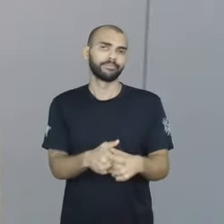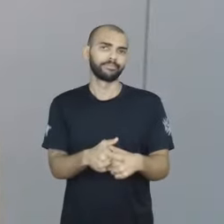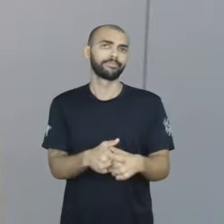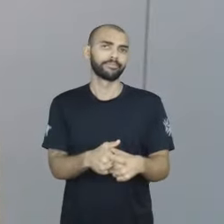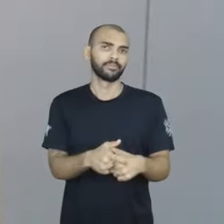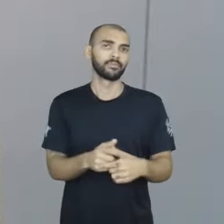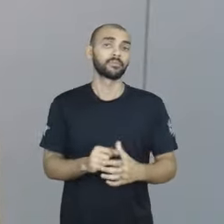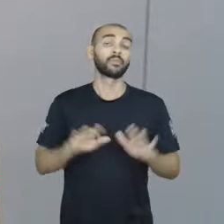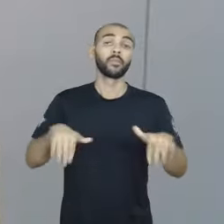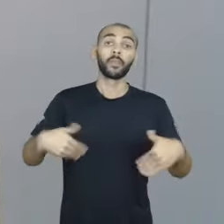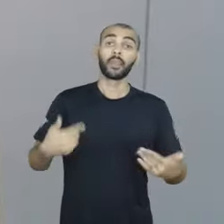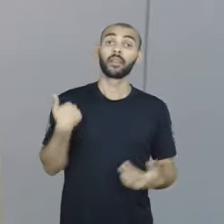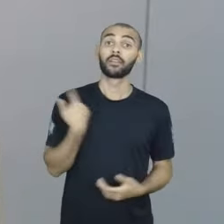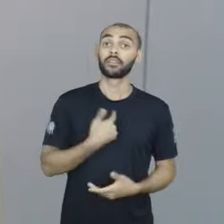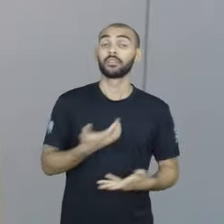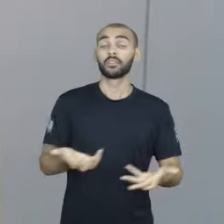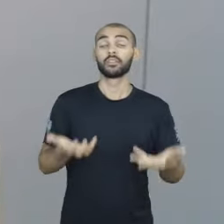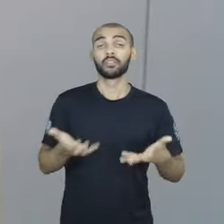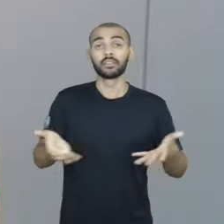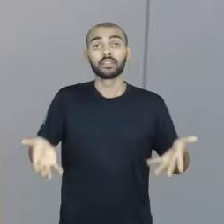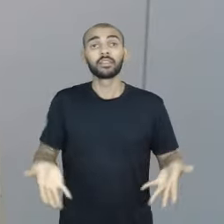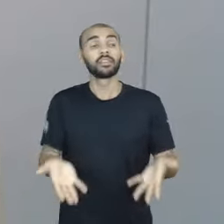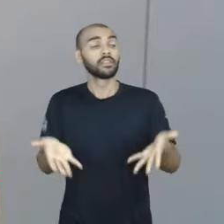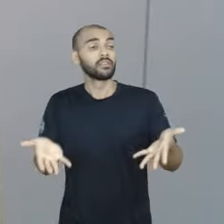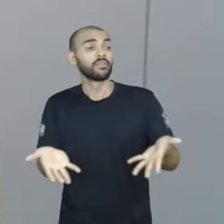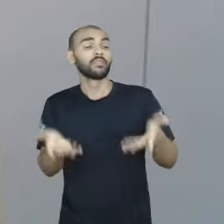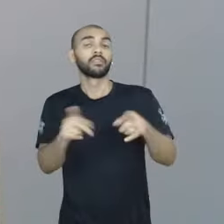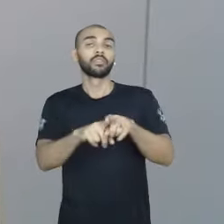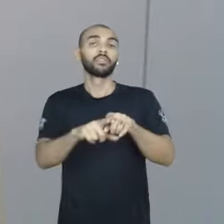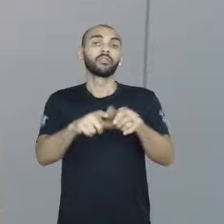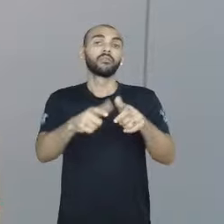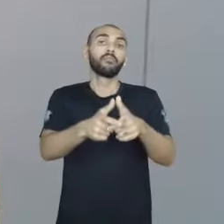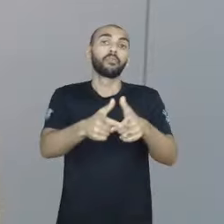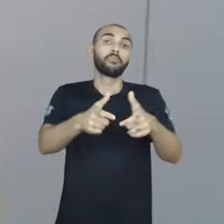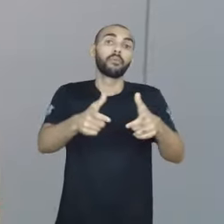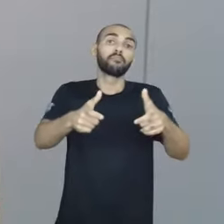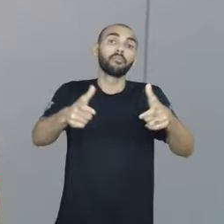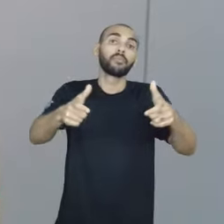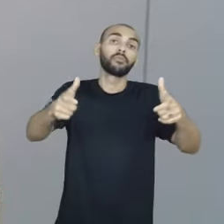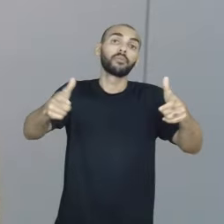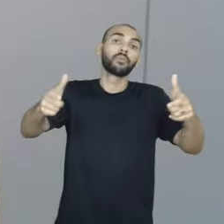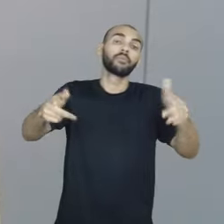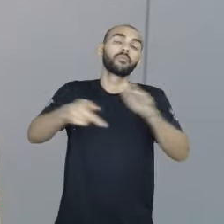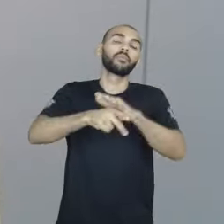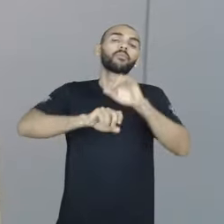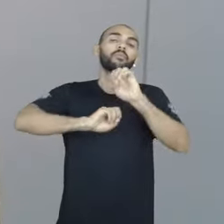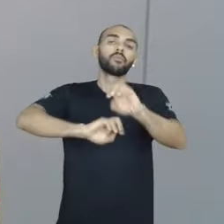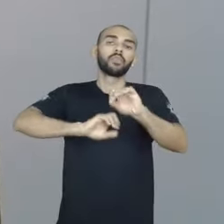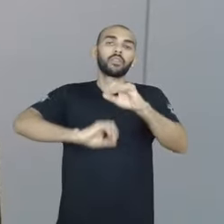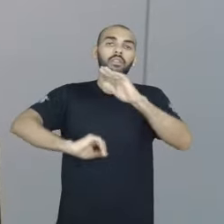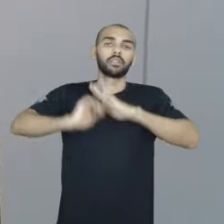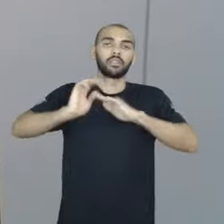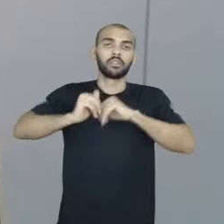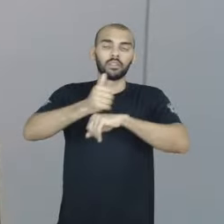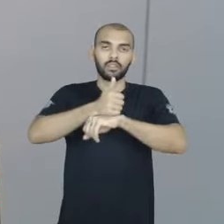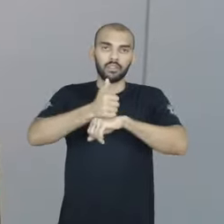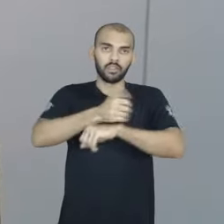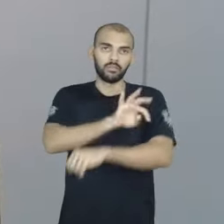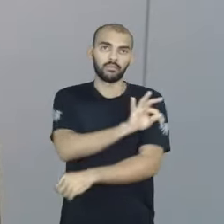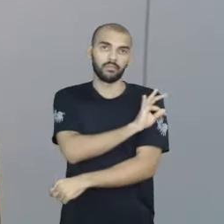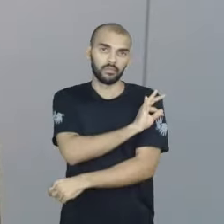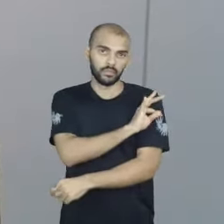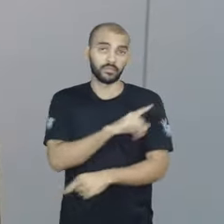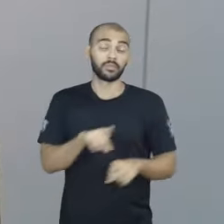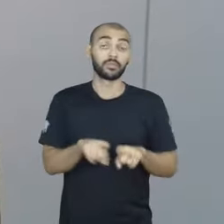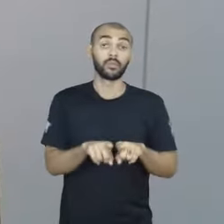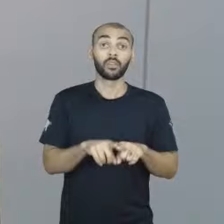incentivar, financiar a ampliação do ensino técnico profissionalizante, que é um treinamento muito adequado